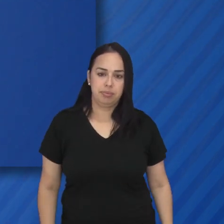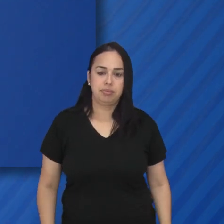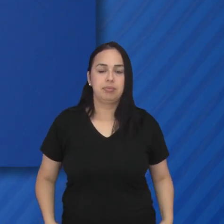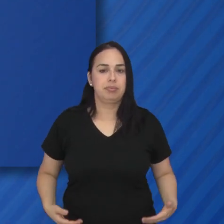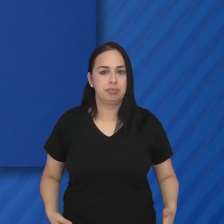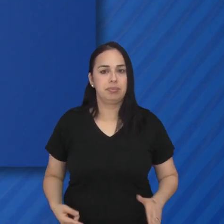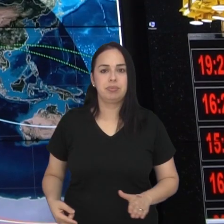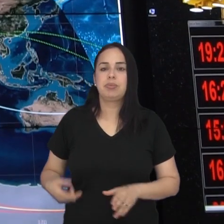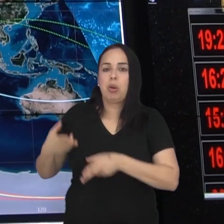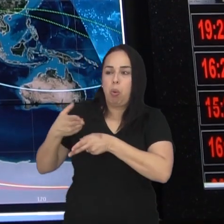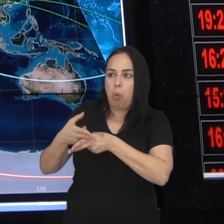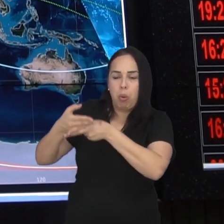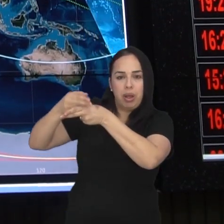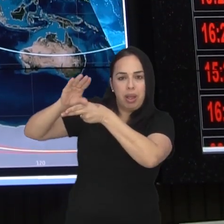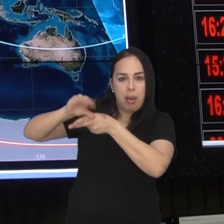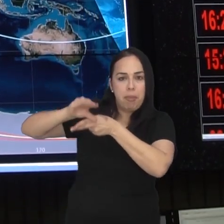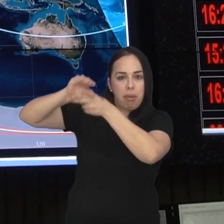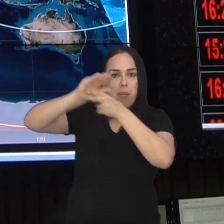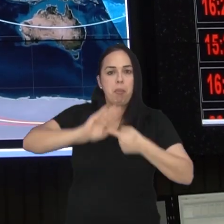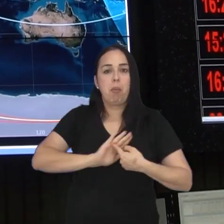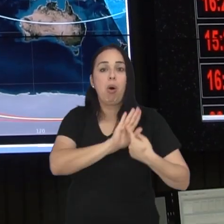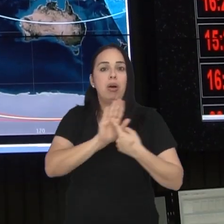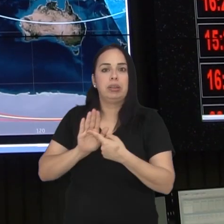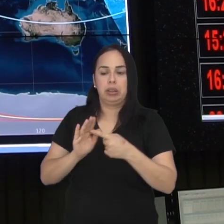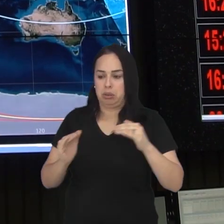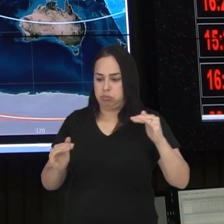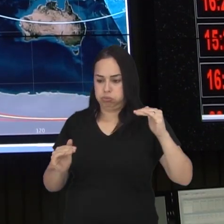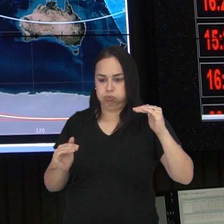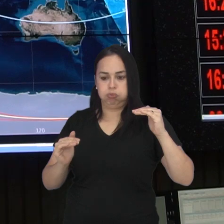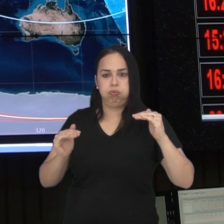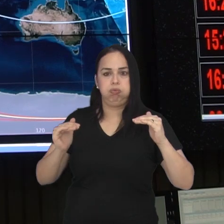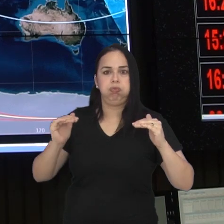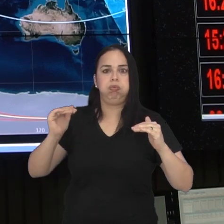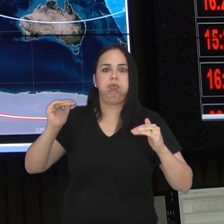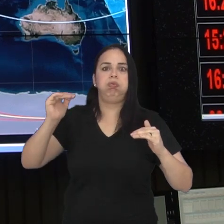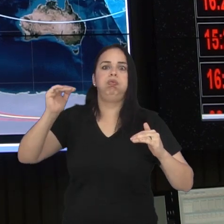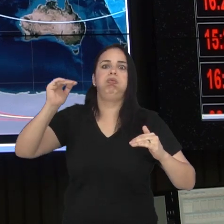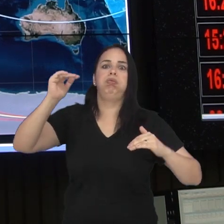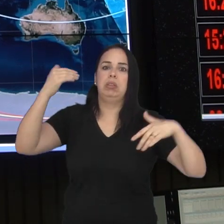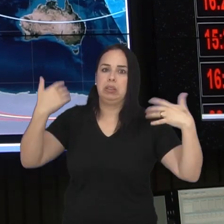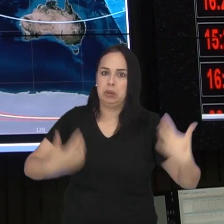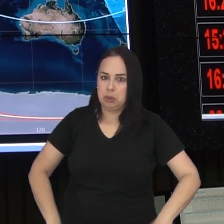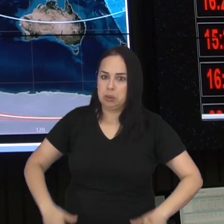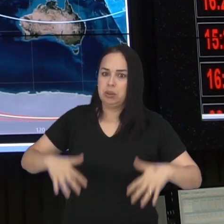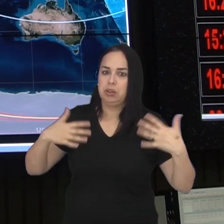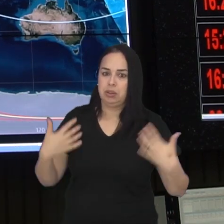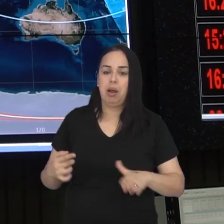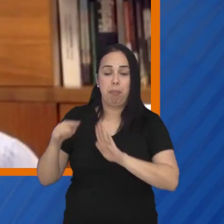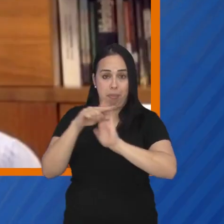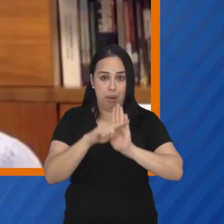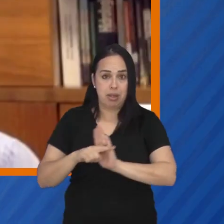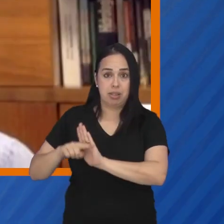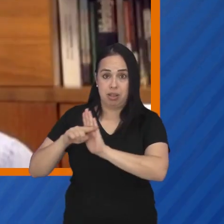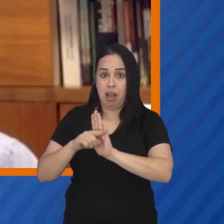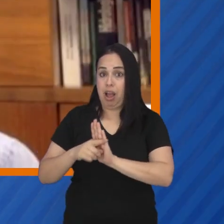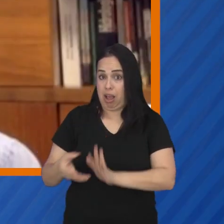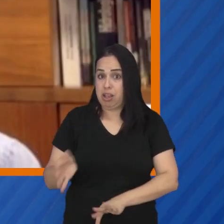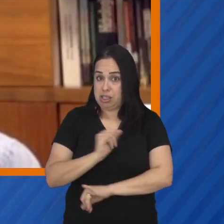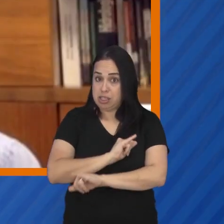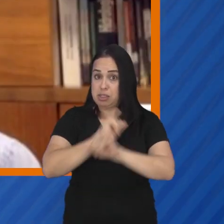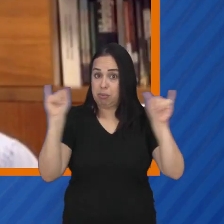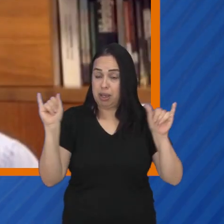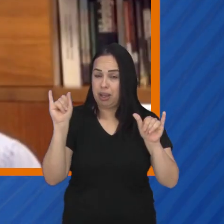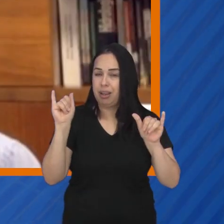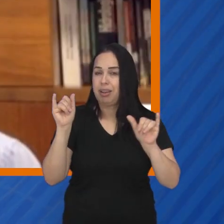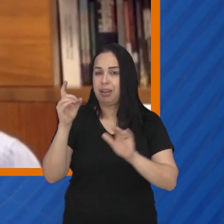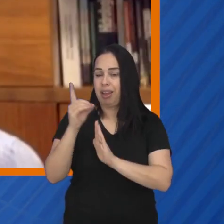ano passado. Dados do INPE mostram um aumento significativo das ondas de calor no Brasil. O pesquisador afirma